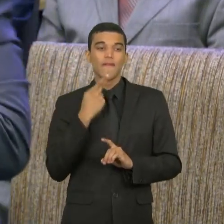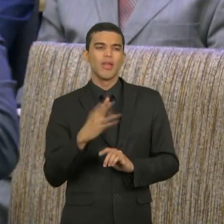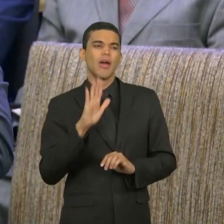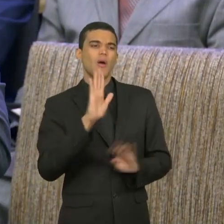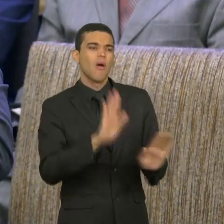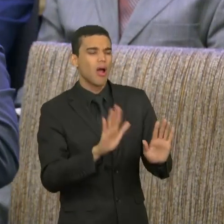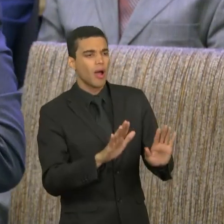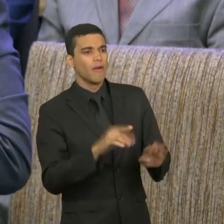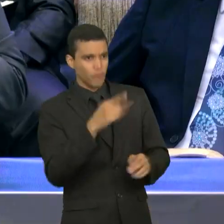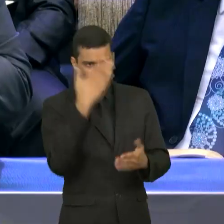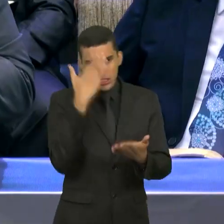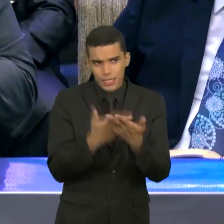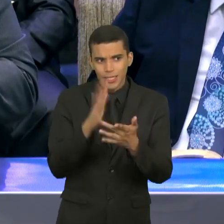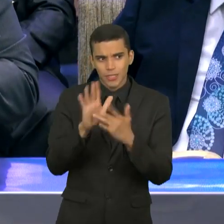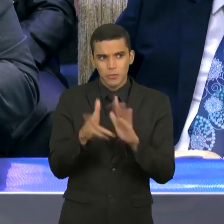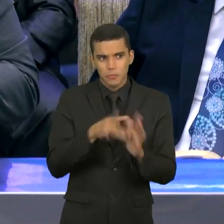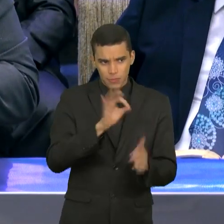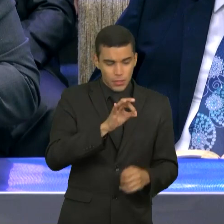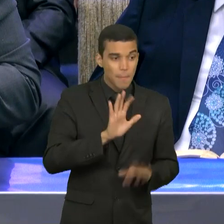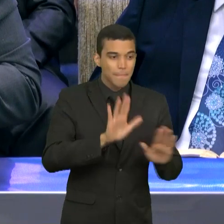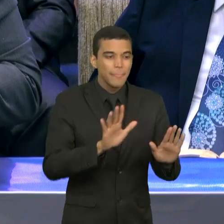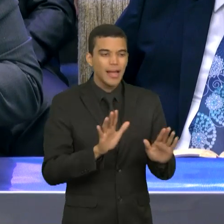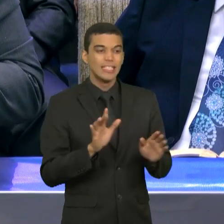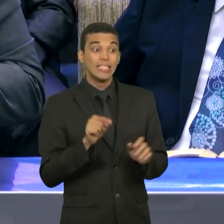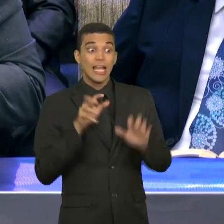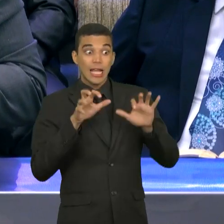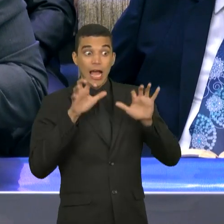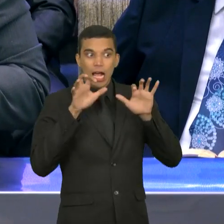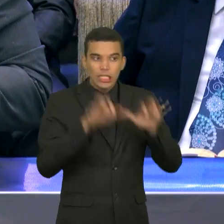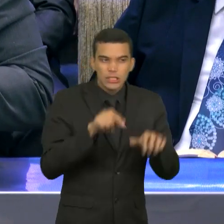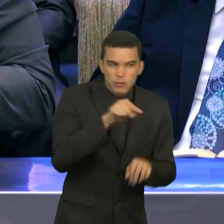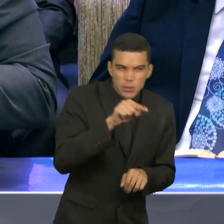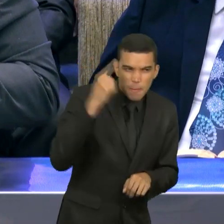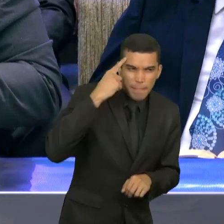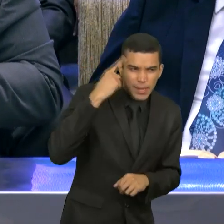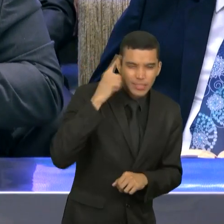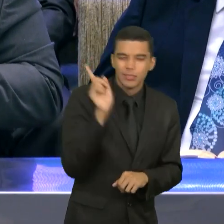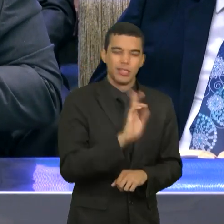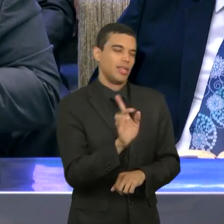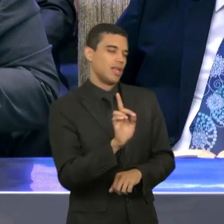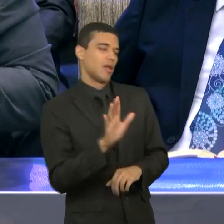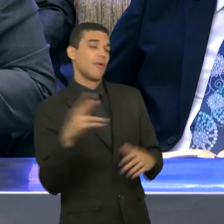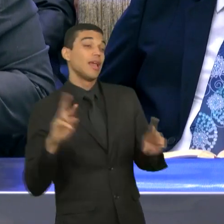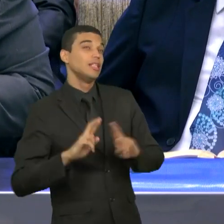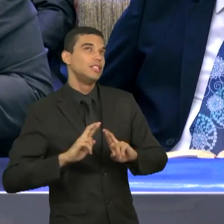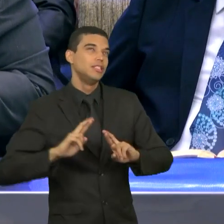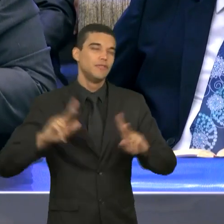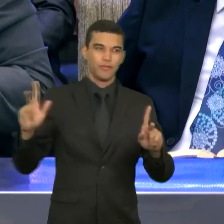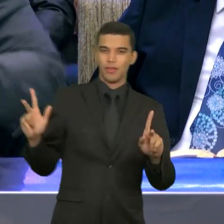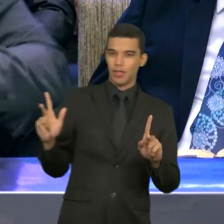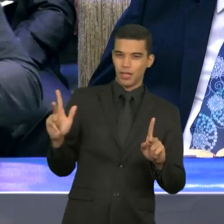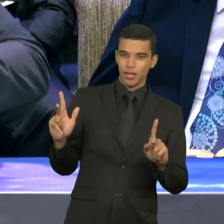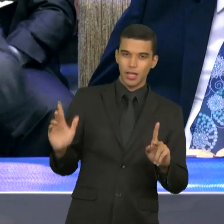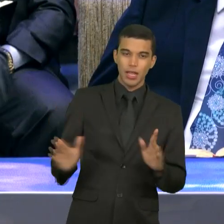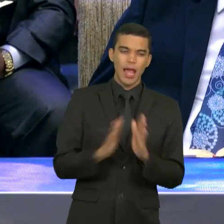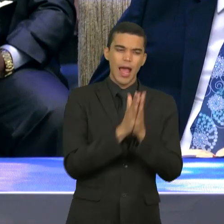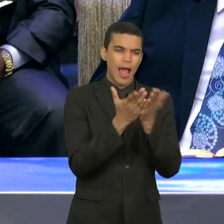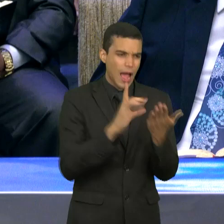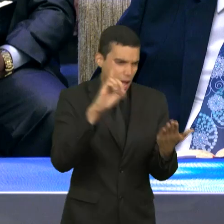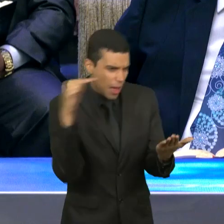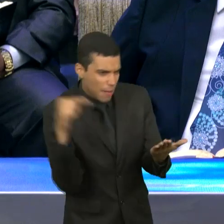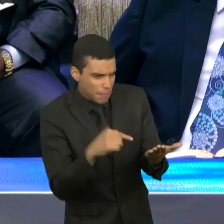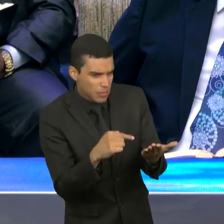começa a tirar aquilo que você está querendo do que é a verdade da palavra de Deus e o que é quais são